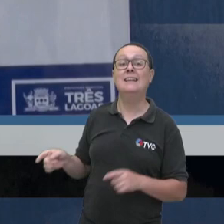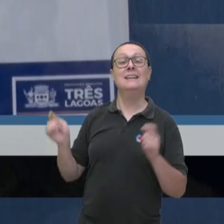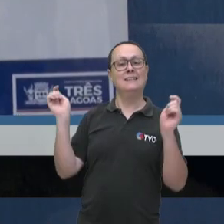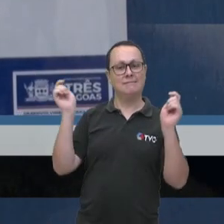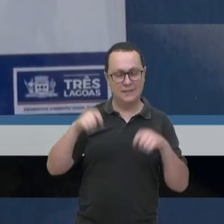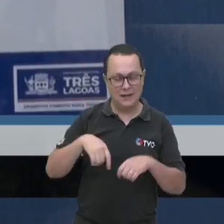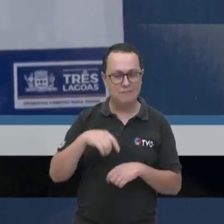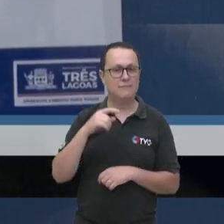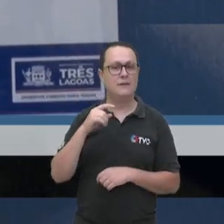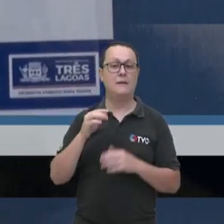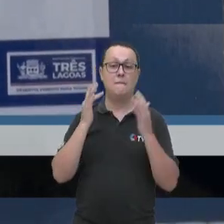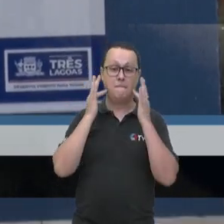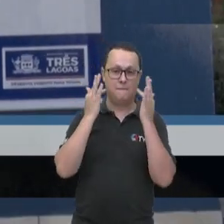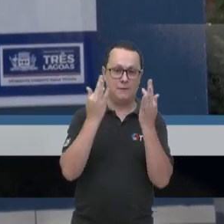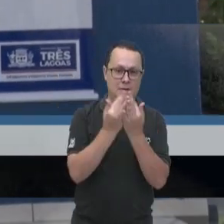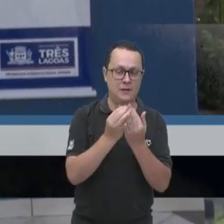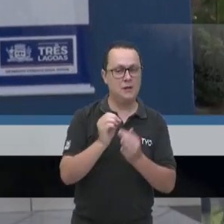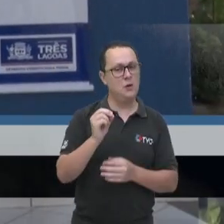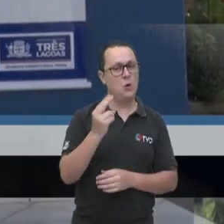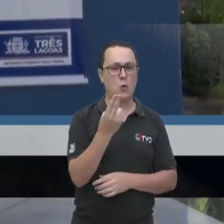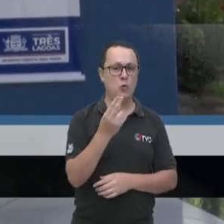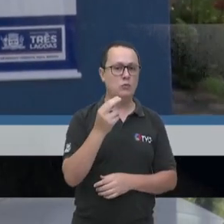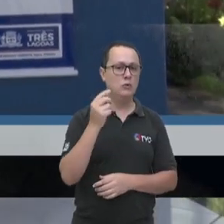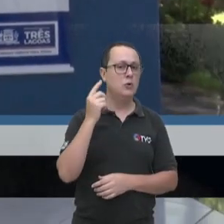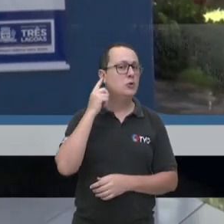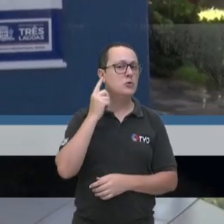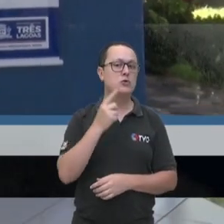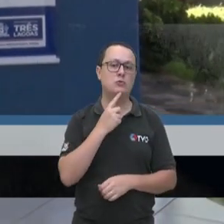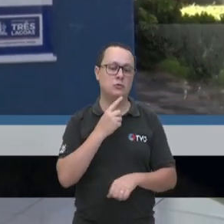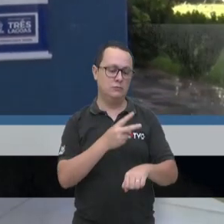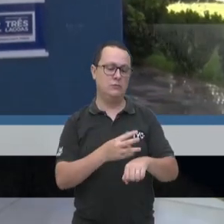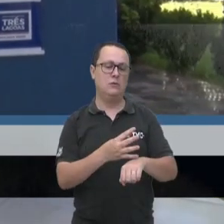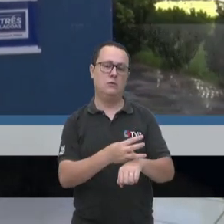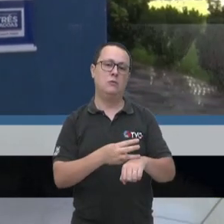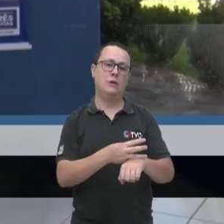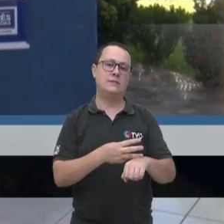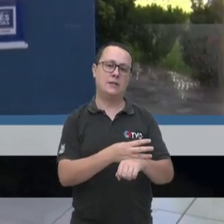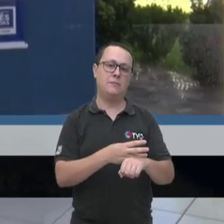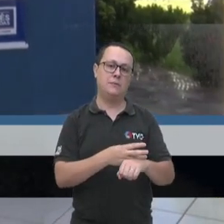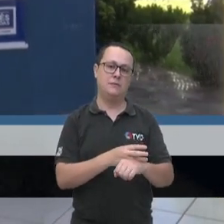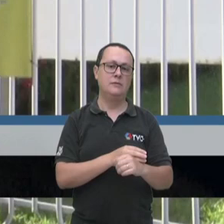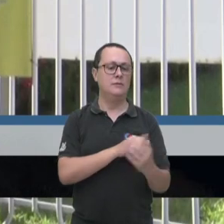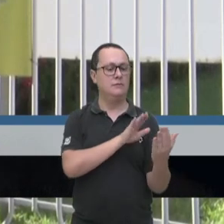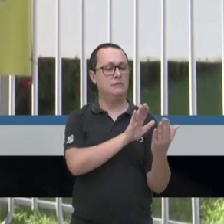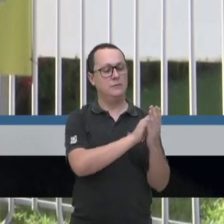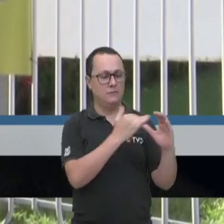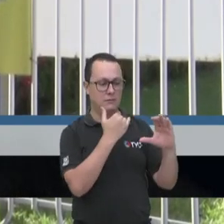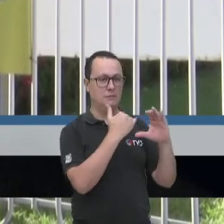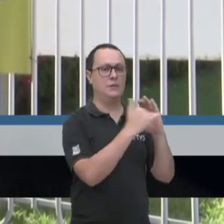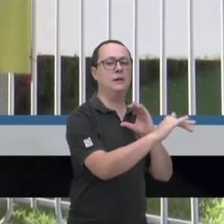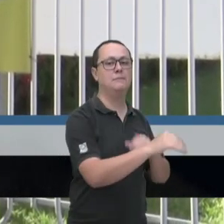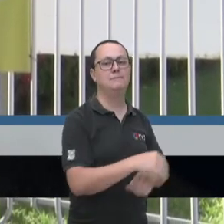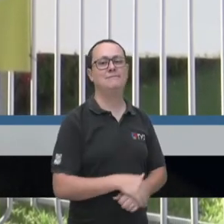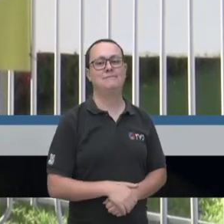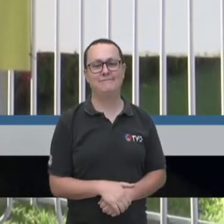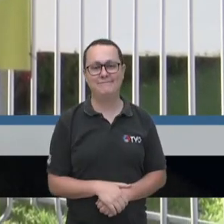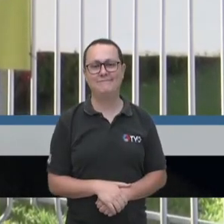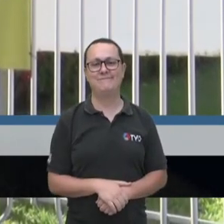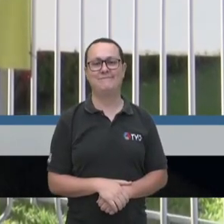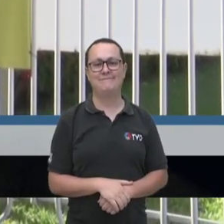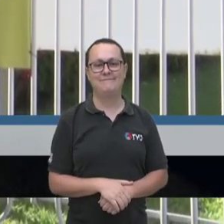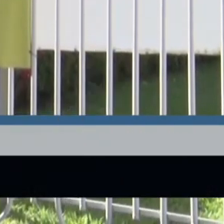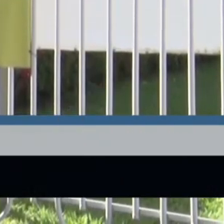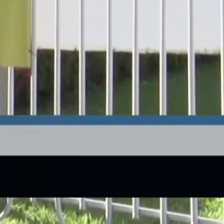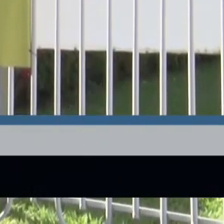na rua Elvírio Mário Mancini, número 516, no centro da cidade. Para entrar em contato, é pelo